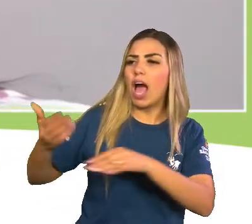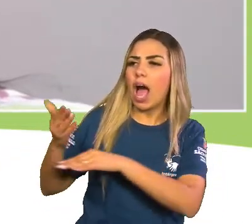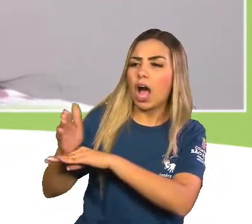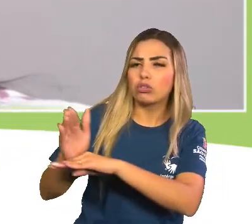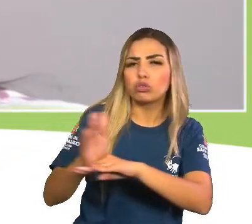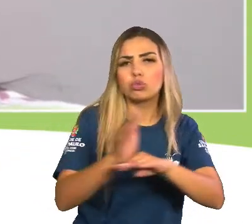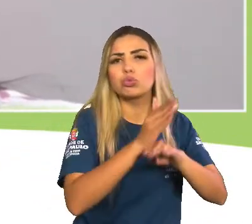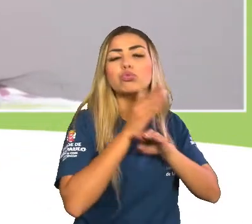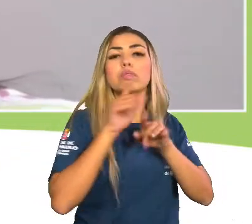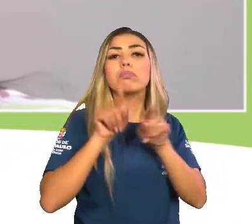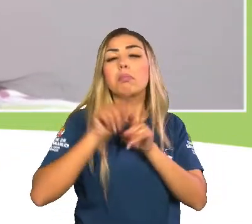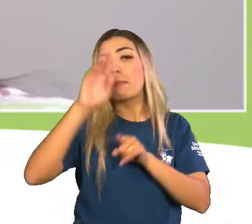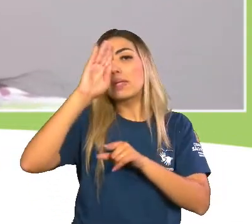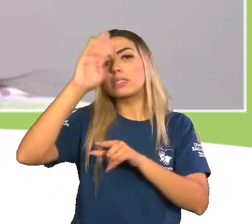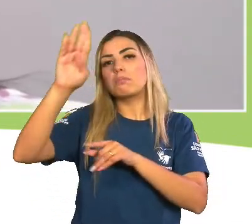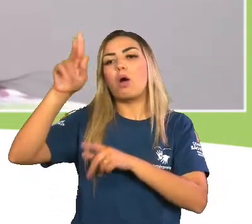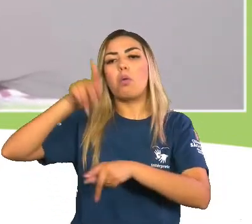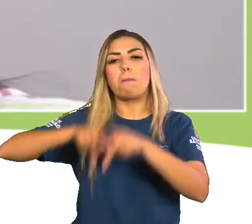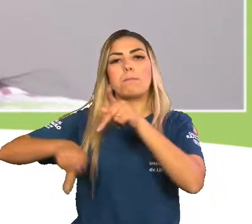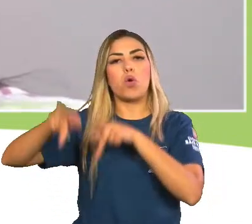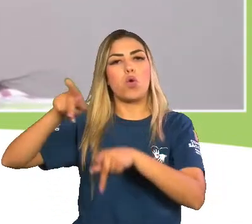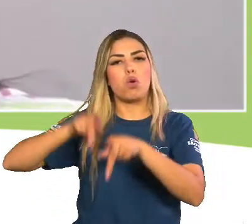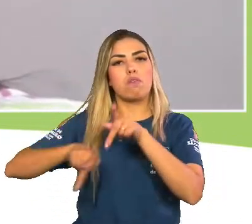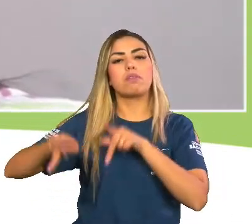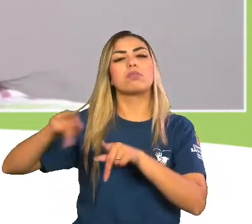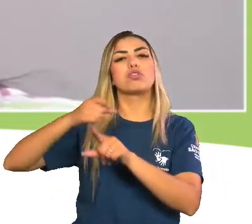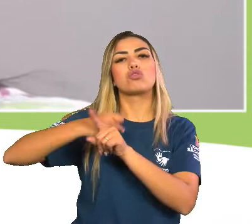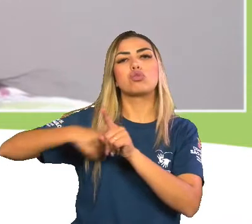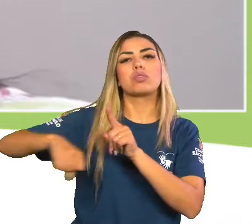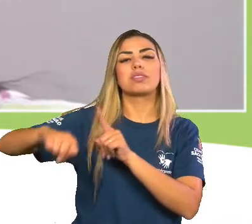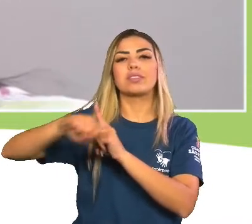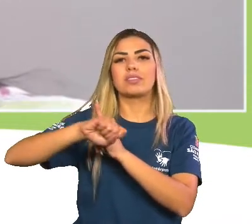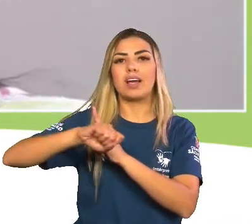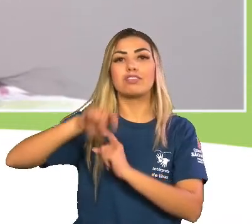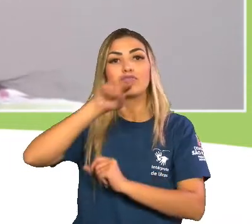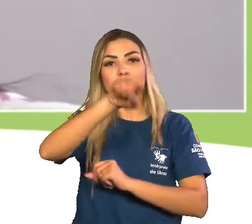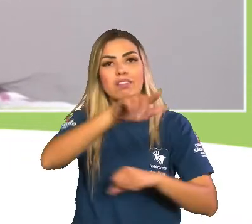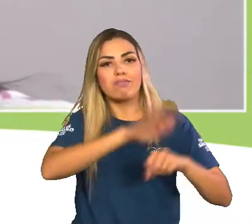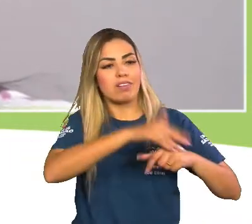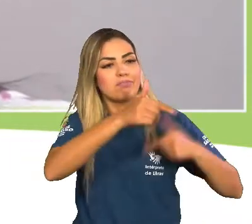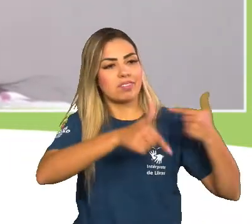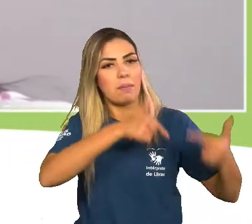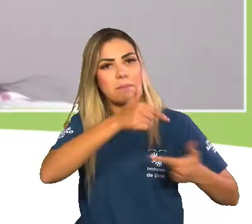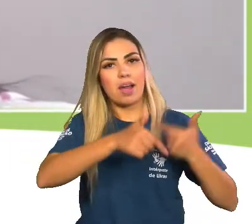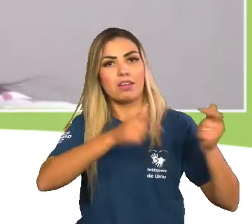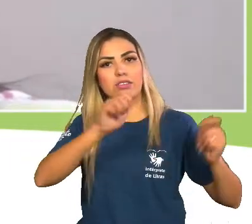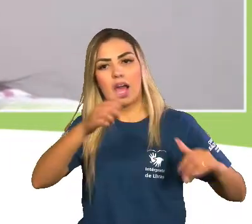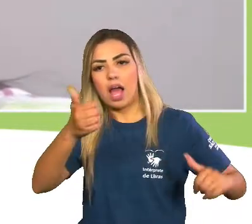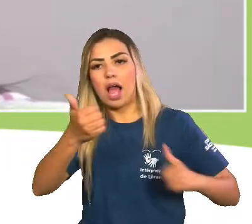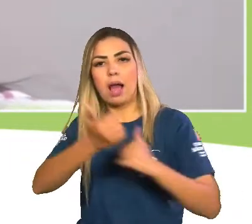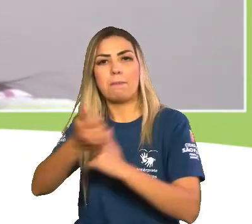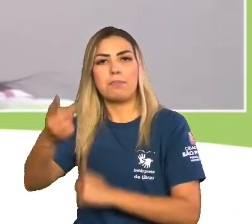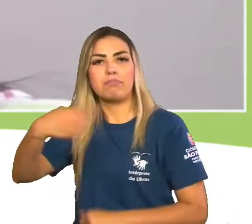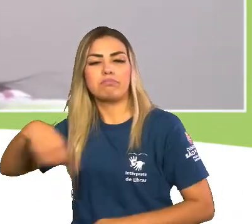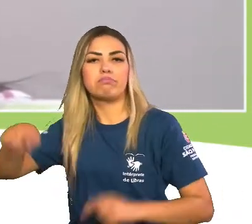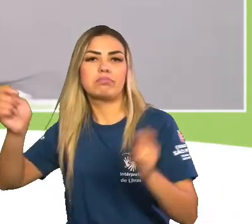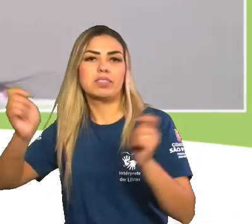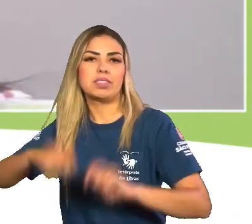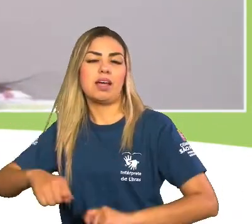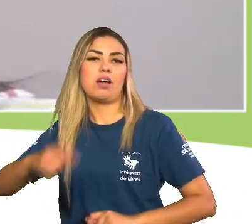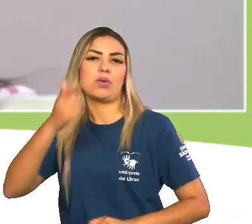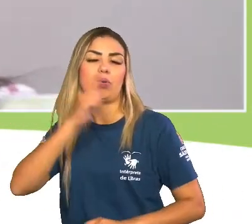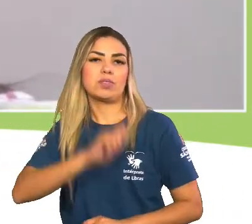principalmente pela população que se beneficia dos frutos do seu trabalho e da sua dedicação. Nós